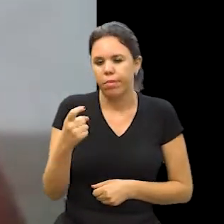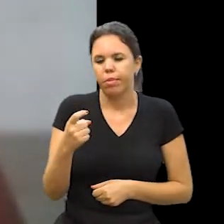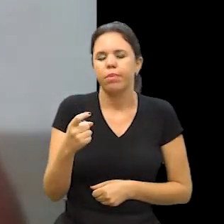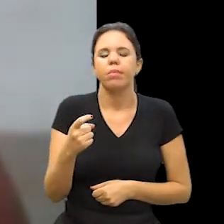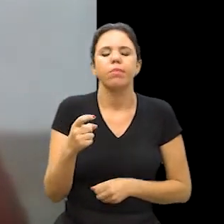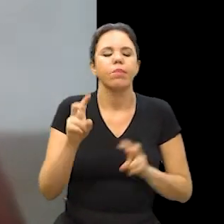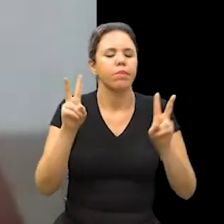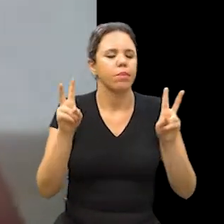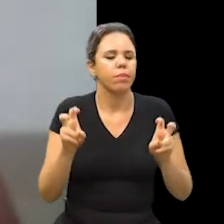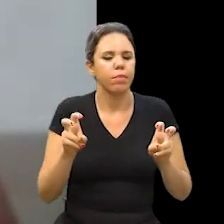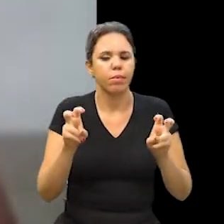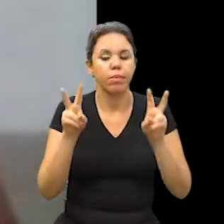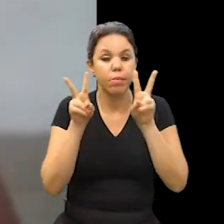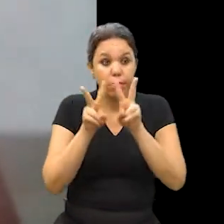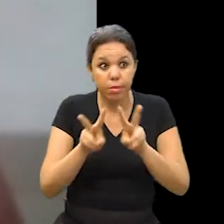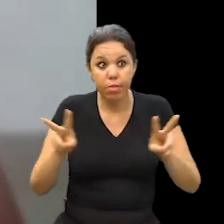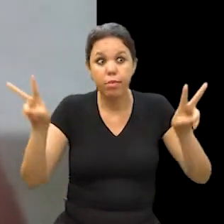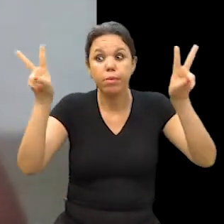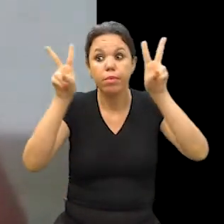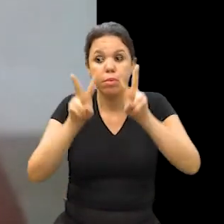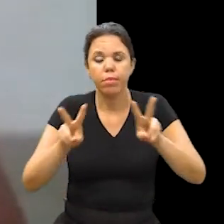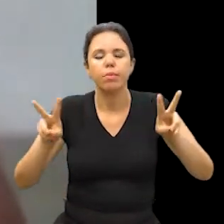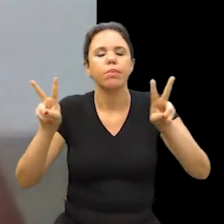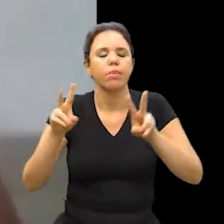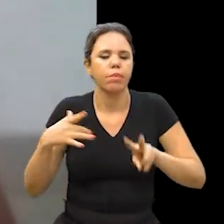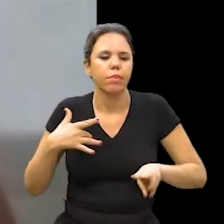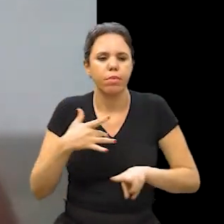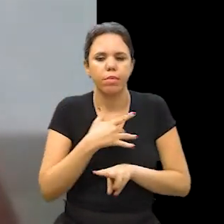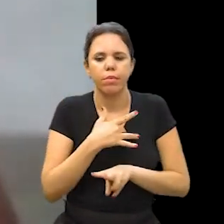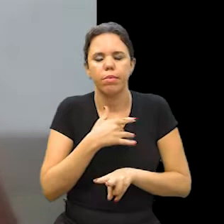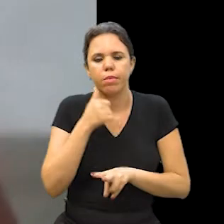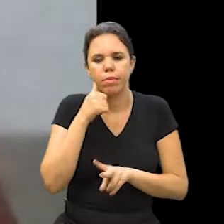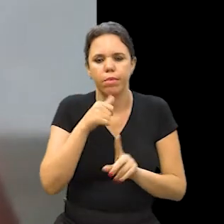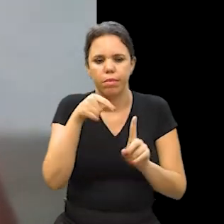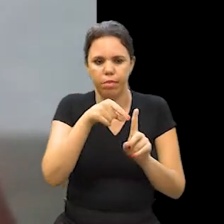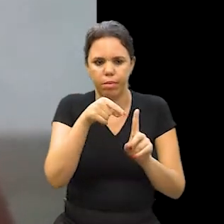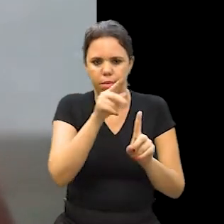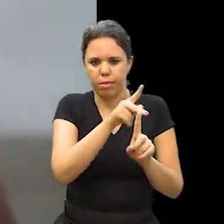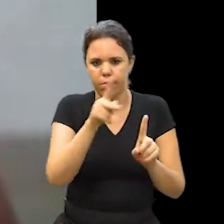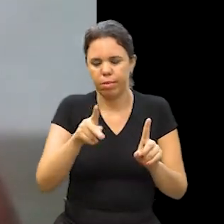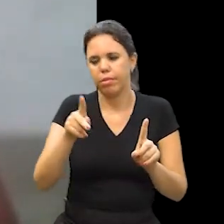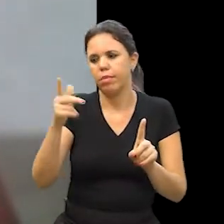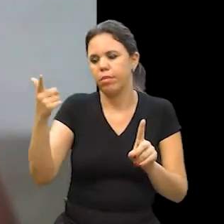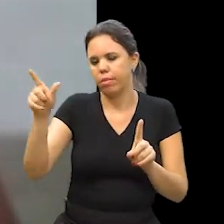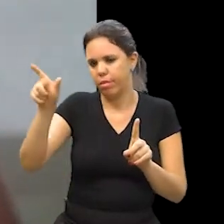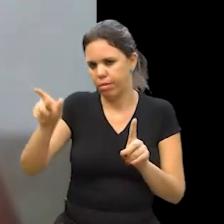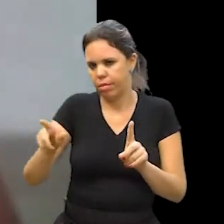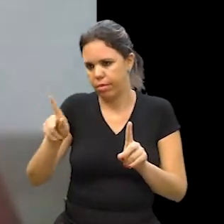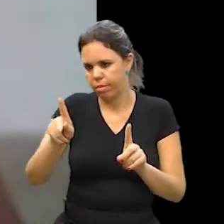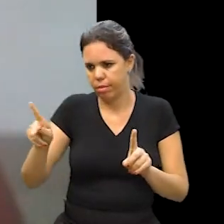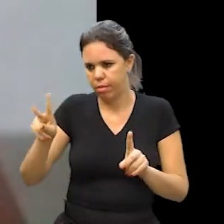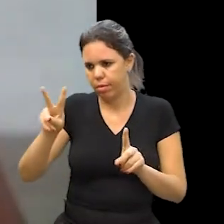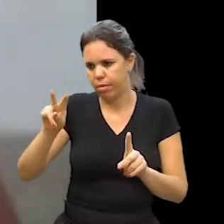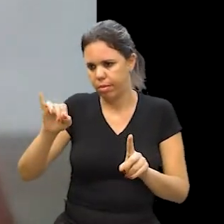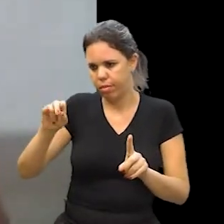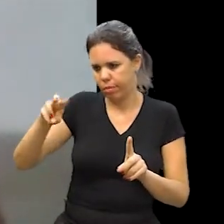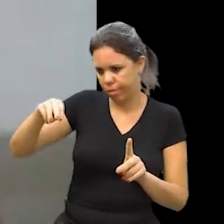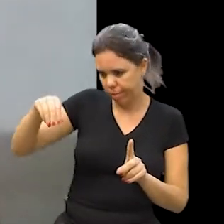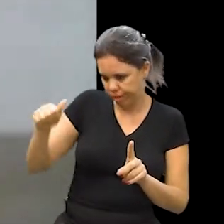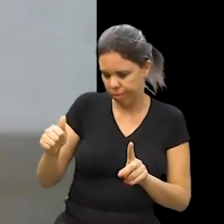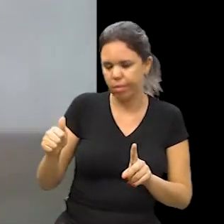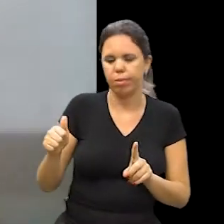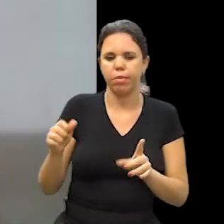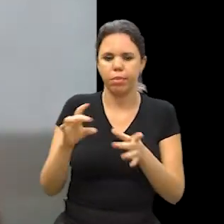essas questões visuais, e ela, juntamente com a professora Vilma, acabaram fundando a